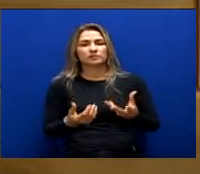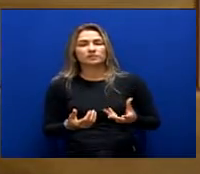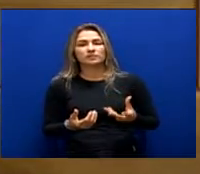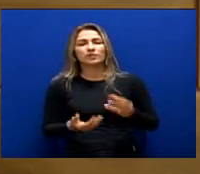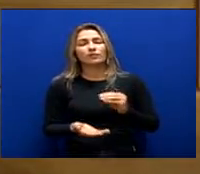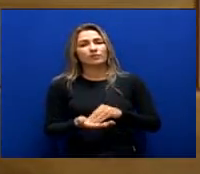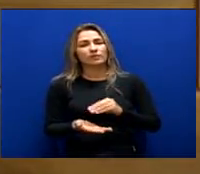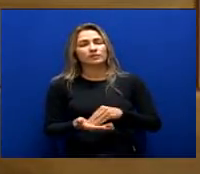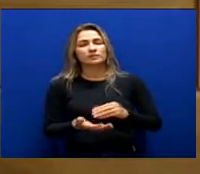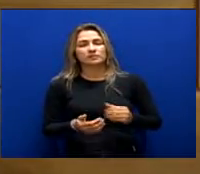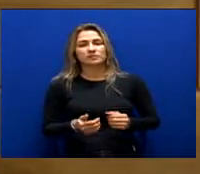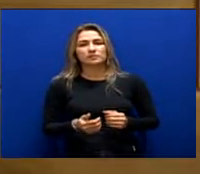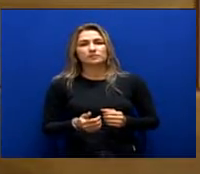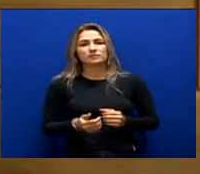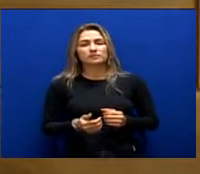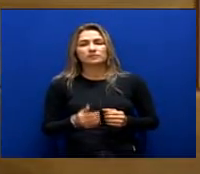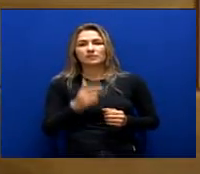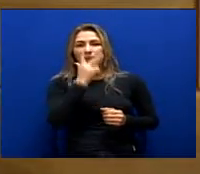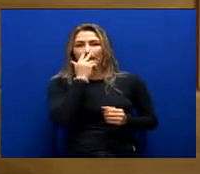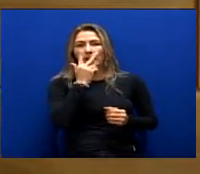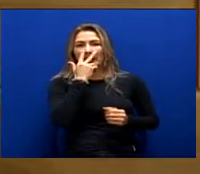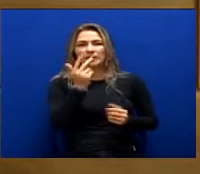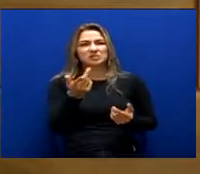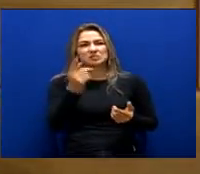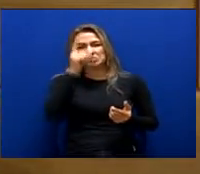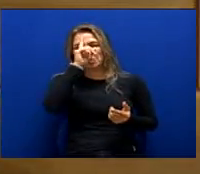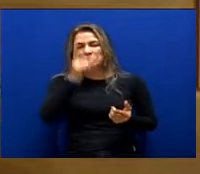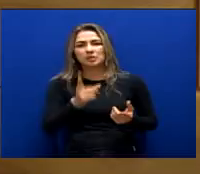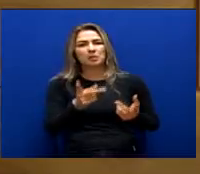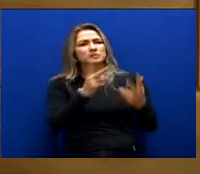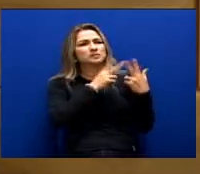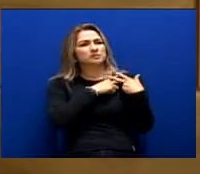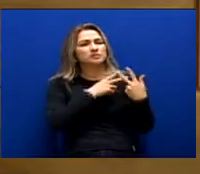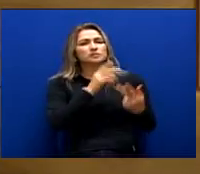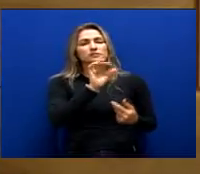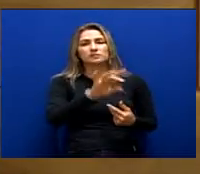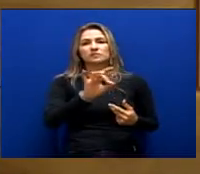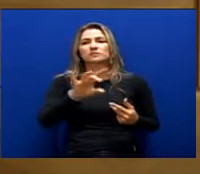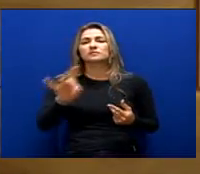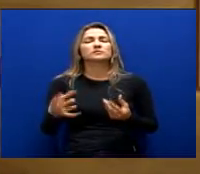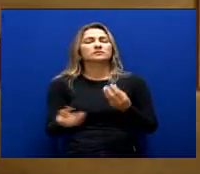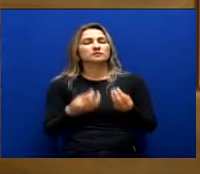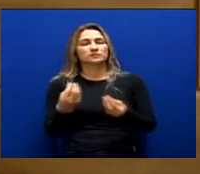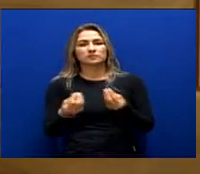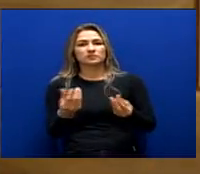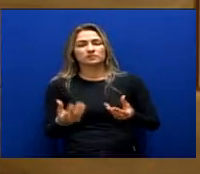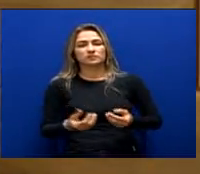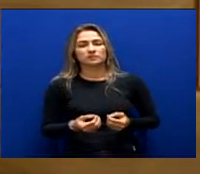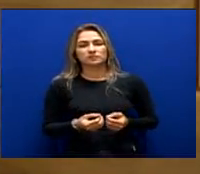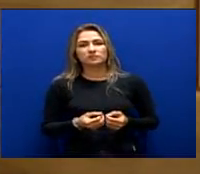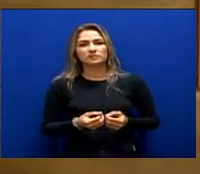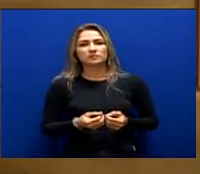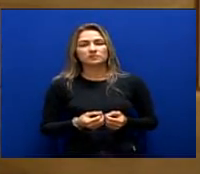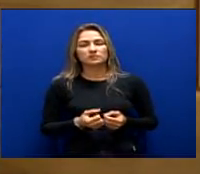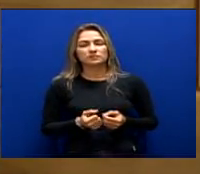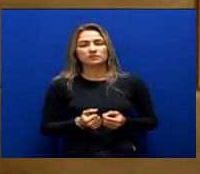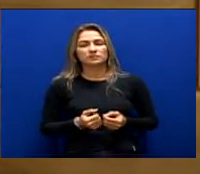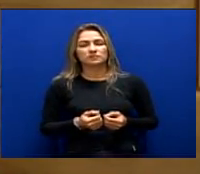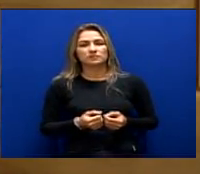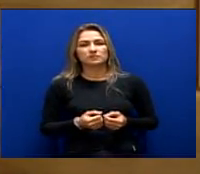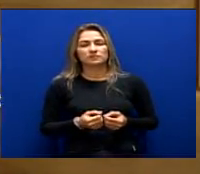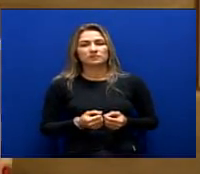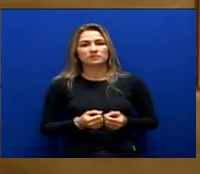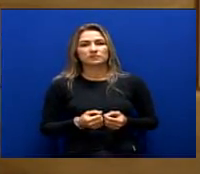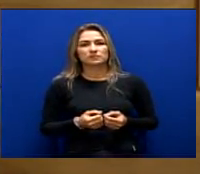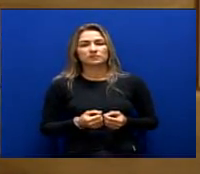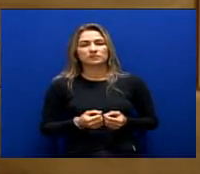é tá muito cru essa questão se das responsabilidades de como funcionar não só dos carros mas de toda a rede então precisa